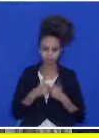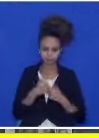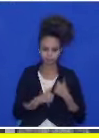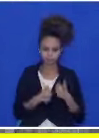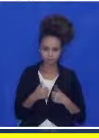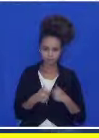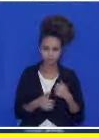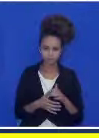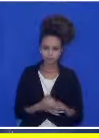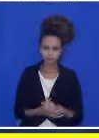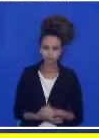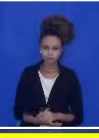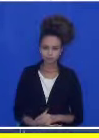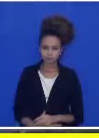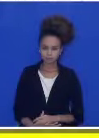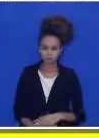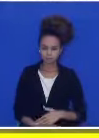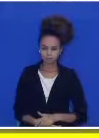coração.